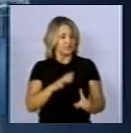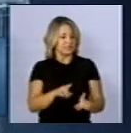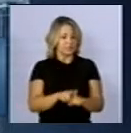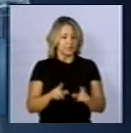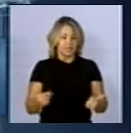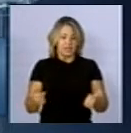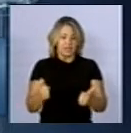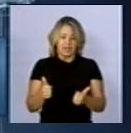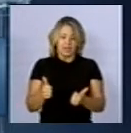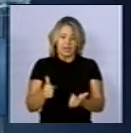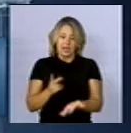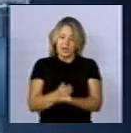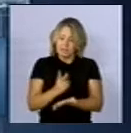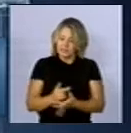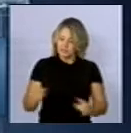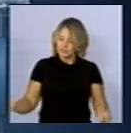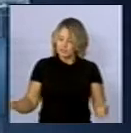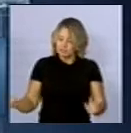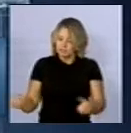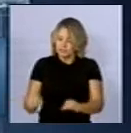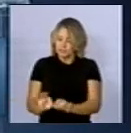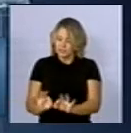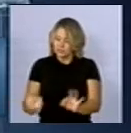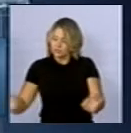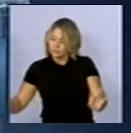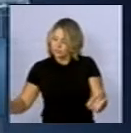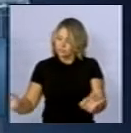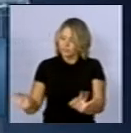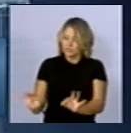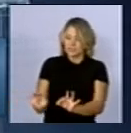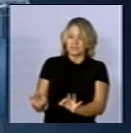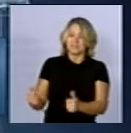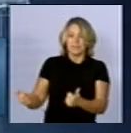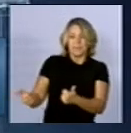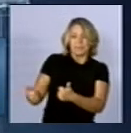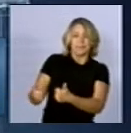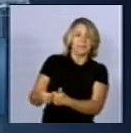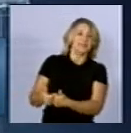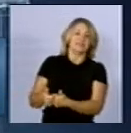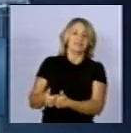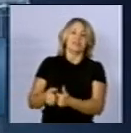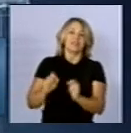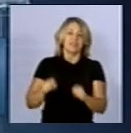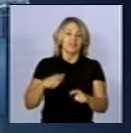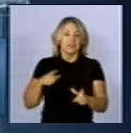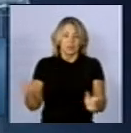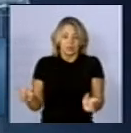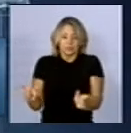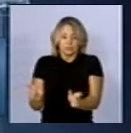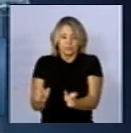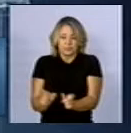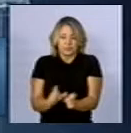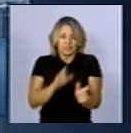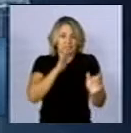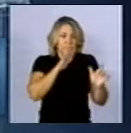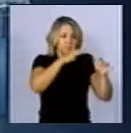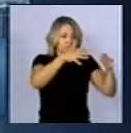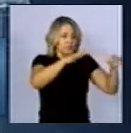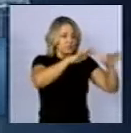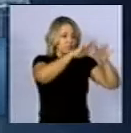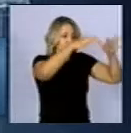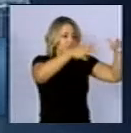mesma Lembrando que eles estão mais próximos se comparados com a linha aérea o que se tem na verdade é uma redução do campo por isso é que o